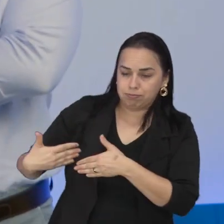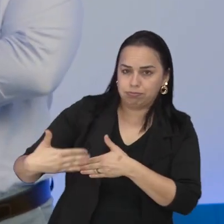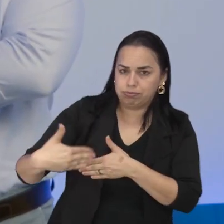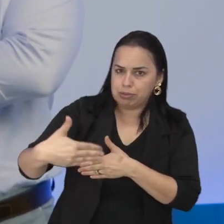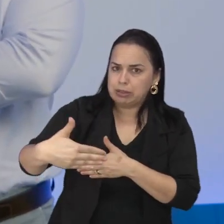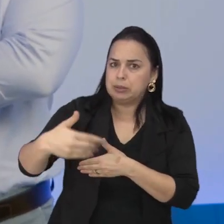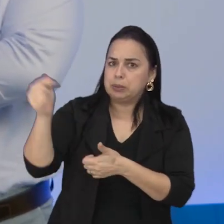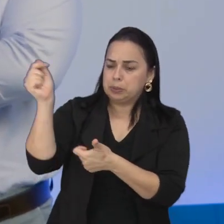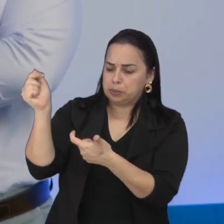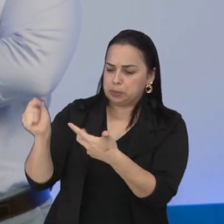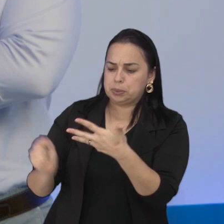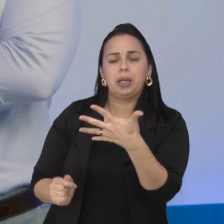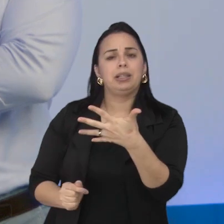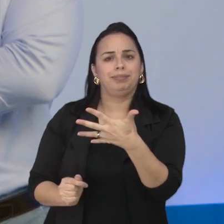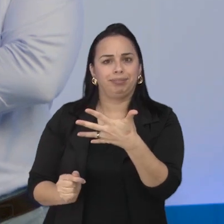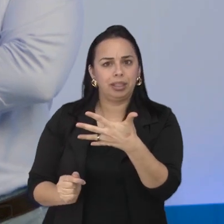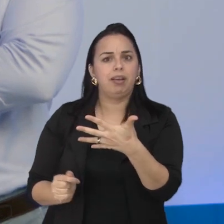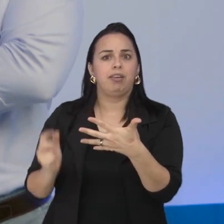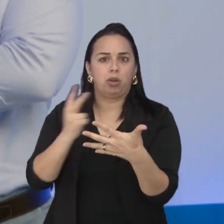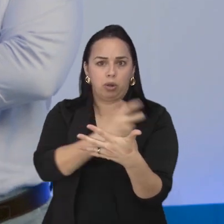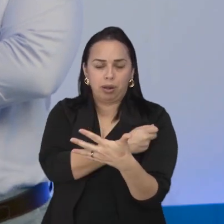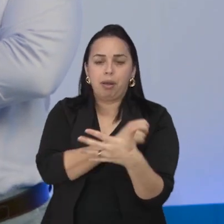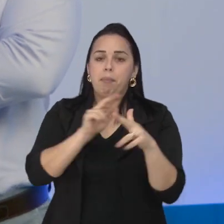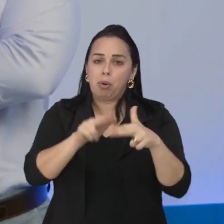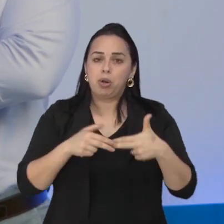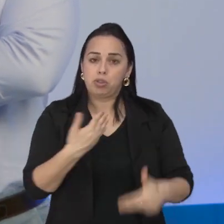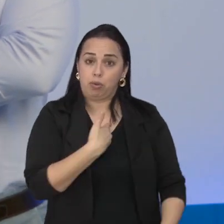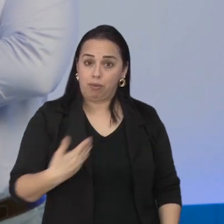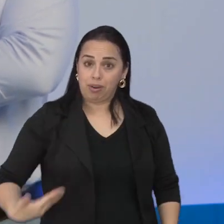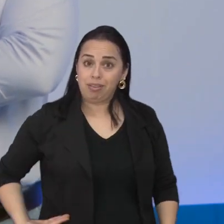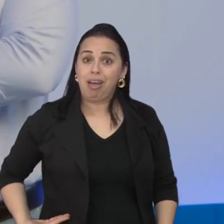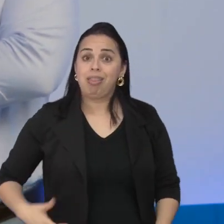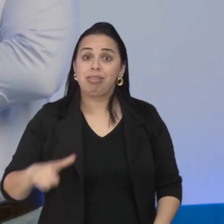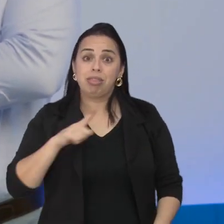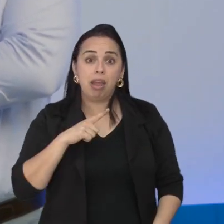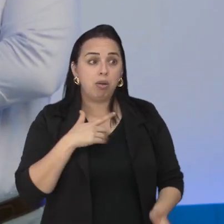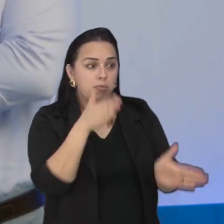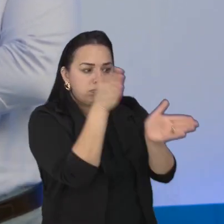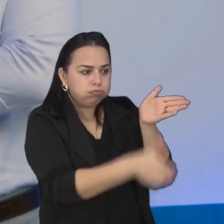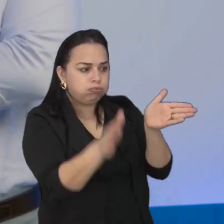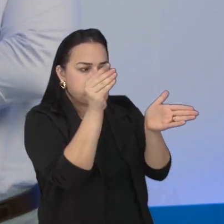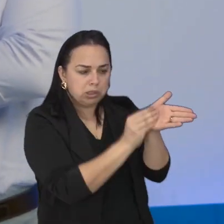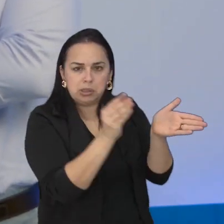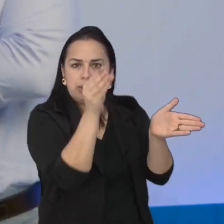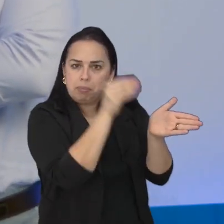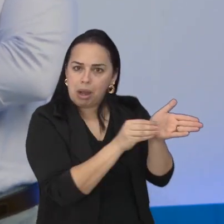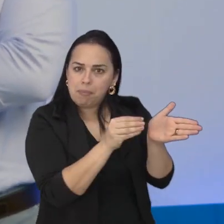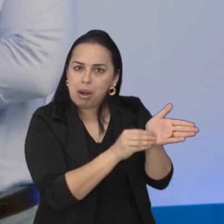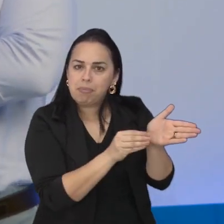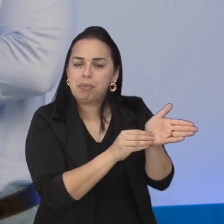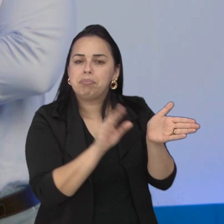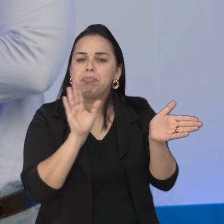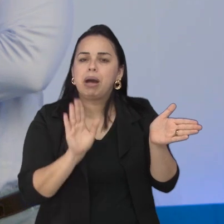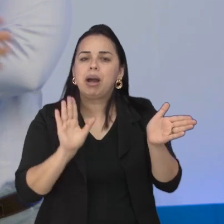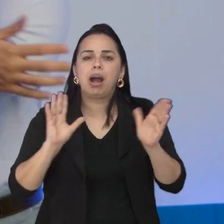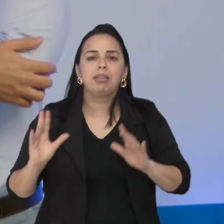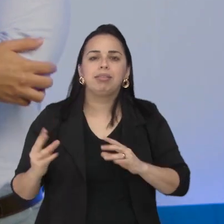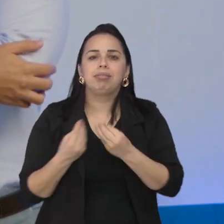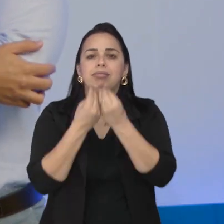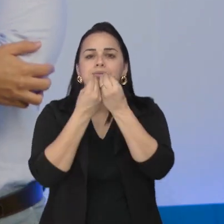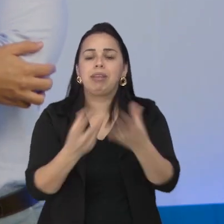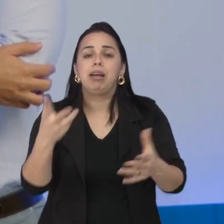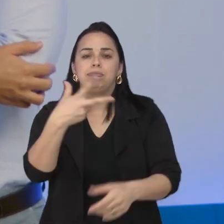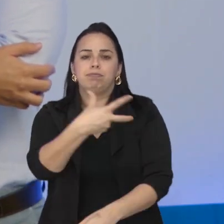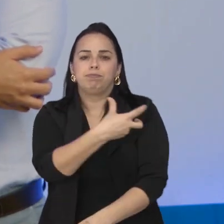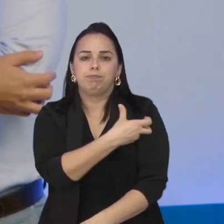longo do ano são realizadas várias para diversas doenças e o governo também tem um calendário de vacinas, tudo para a gente manter o nosso